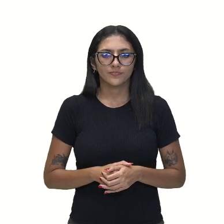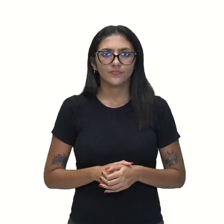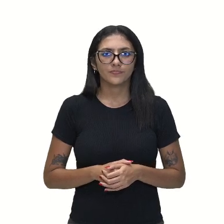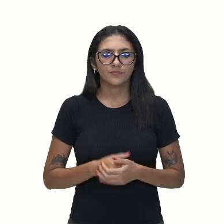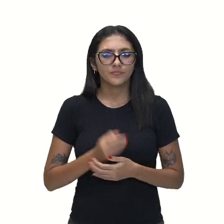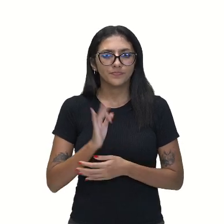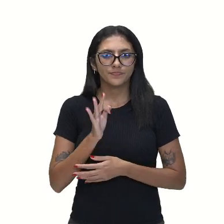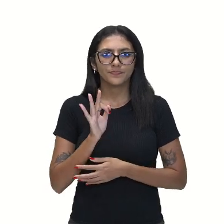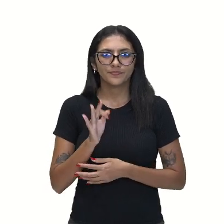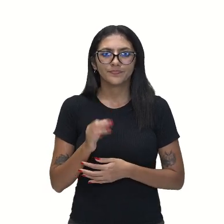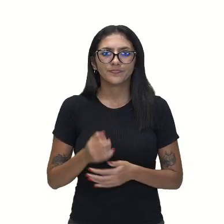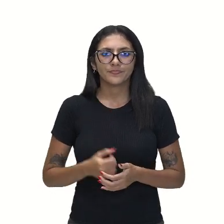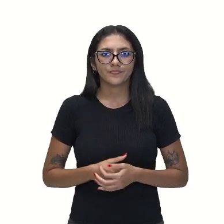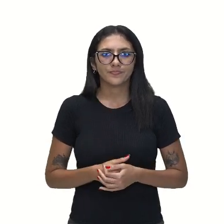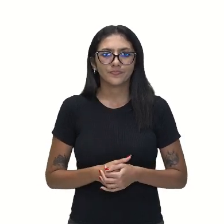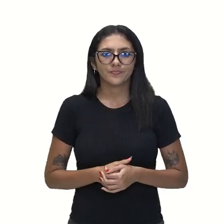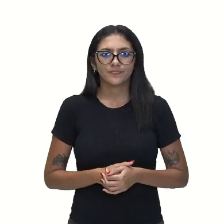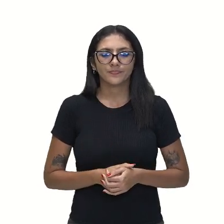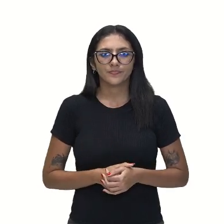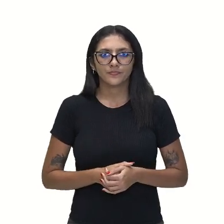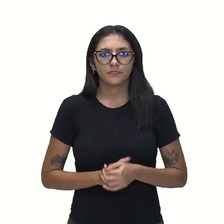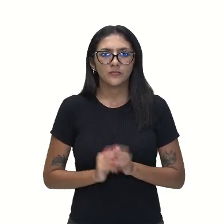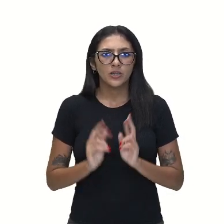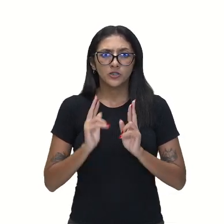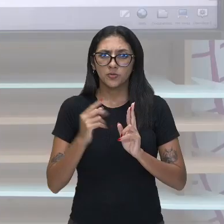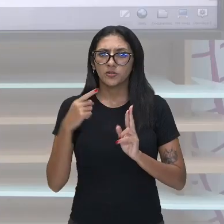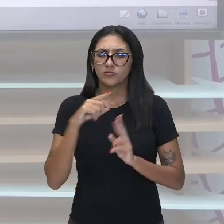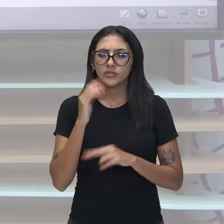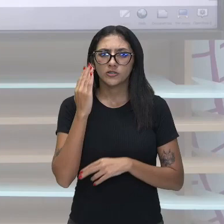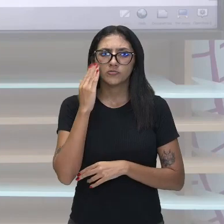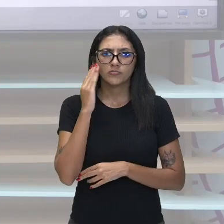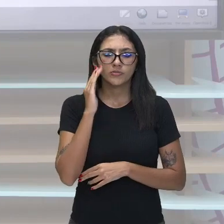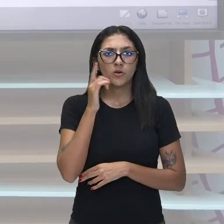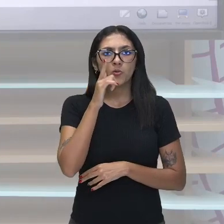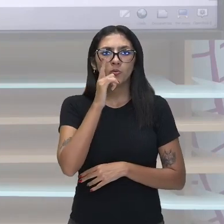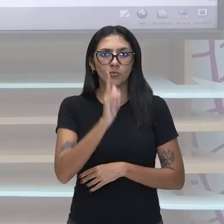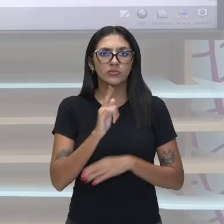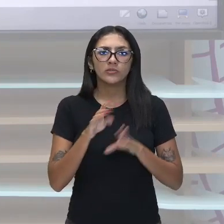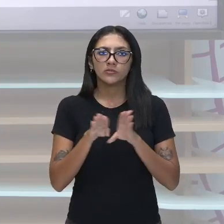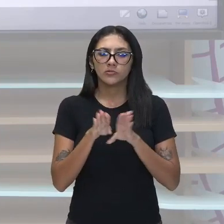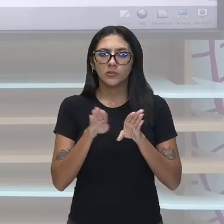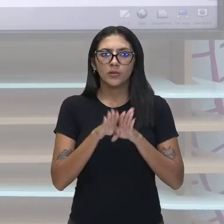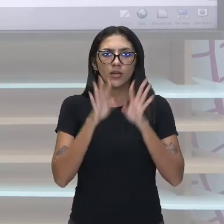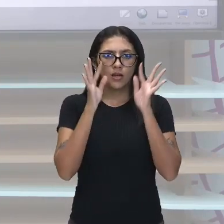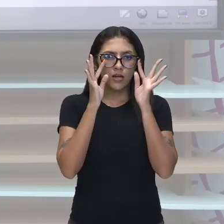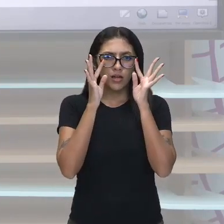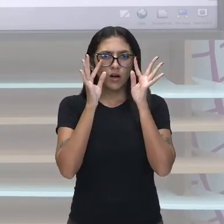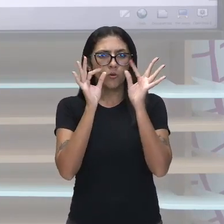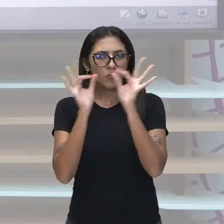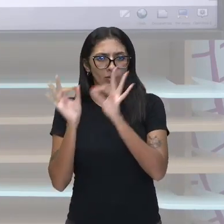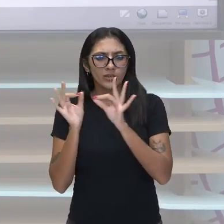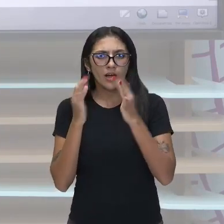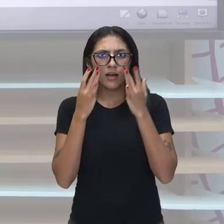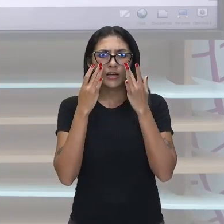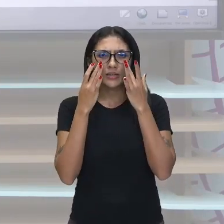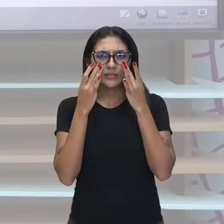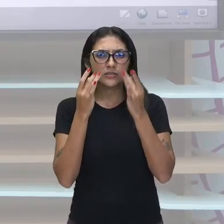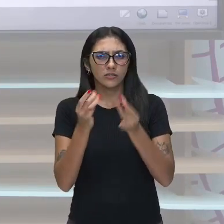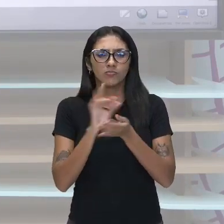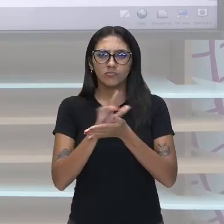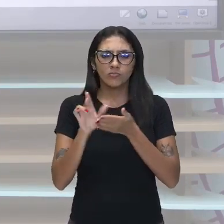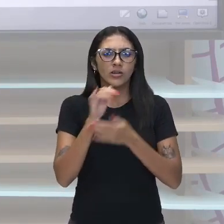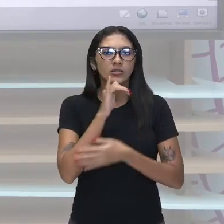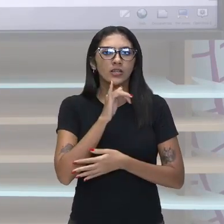Certo, pessoal? Espero que vocês estejam conseguindo acompanhar, tá? A gente trouxe aqui vários exemplos para